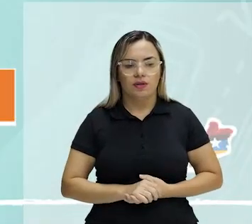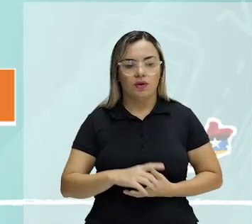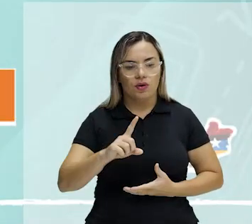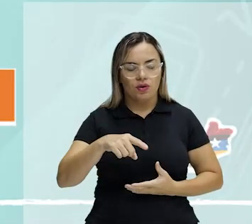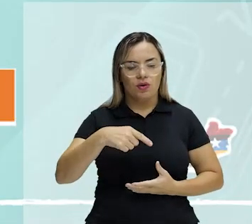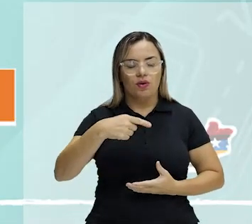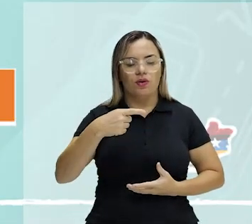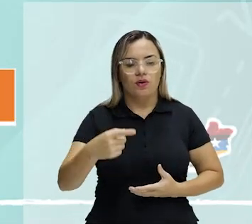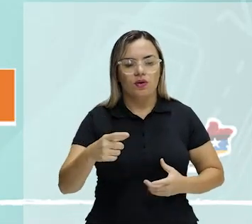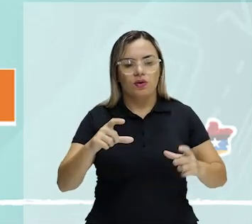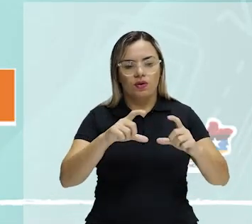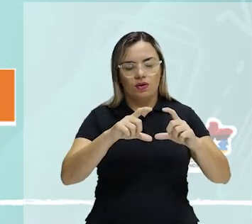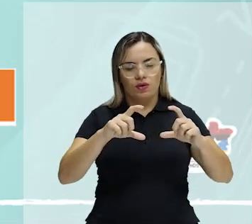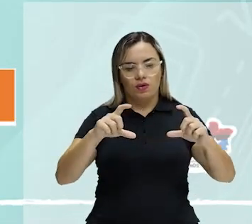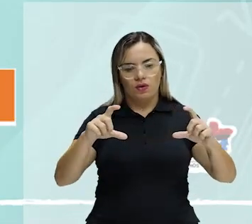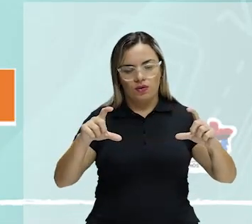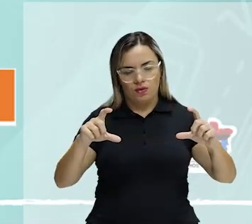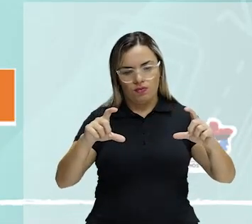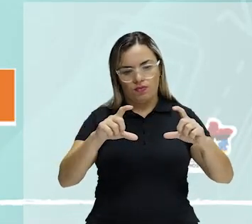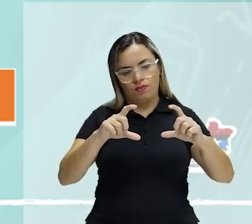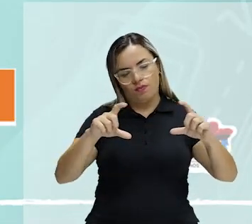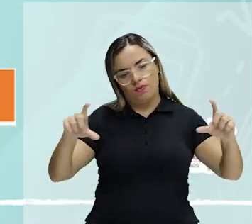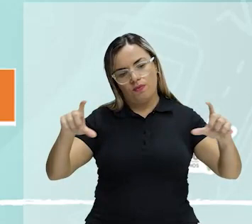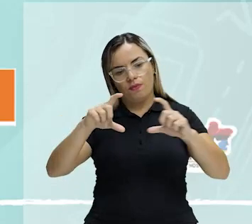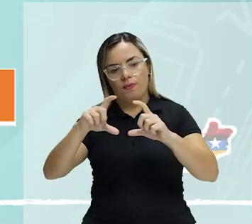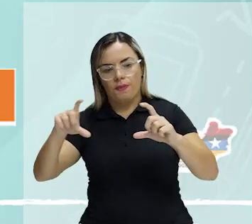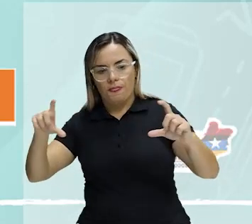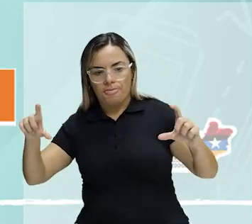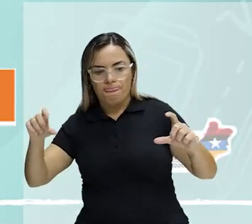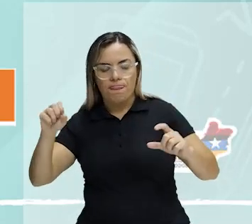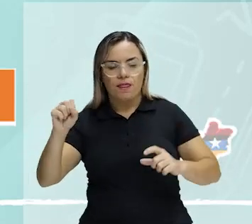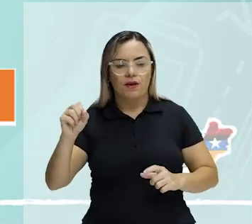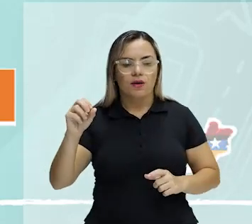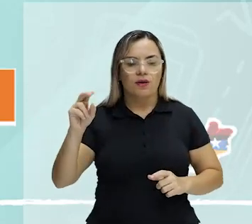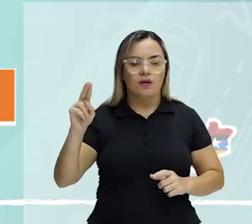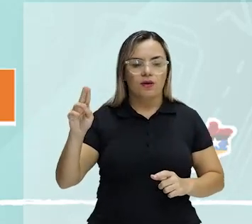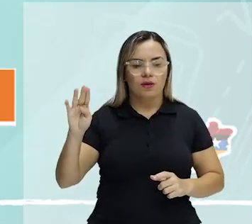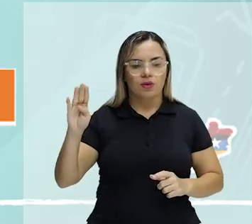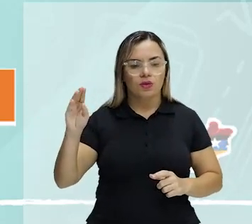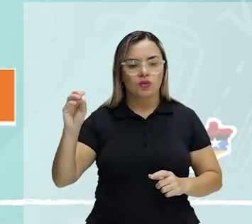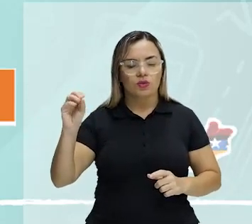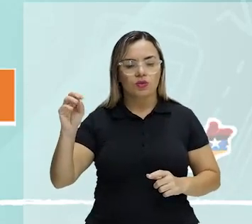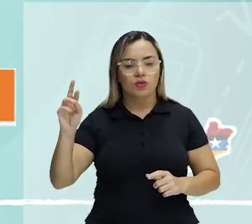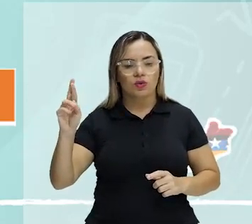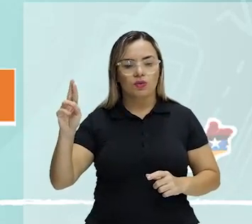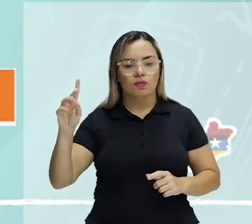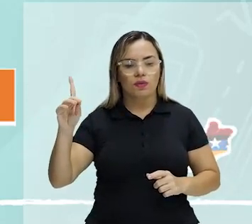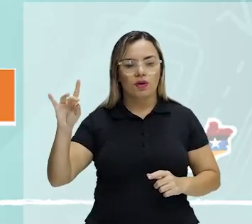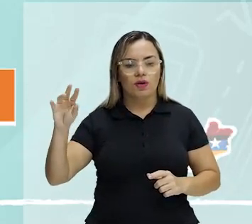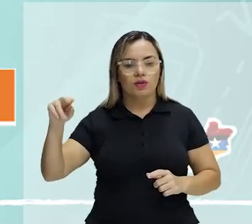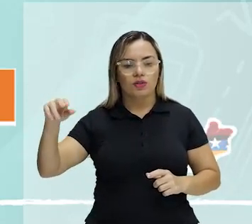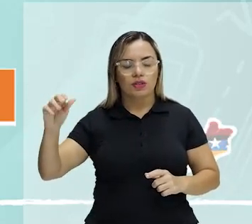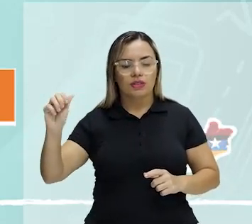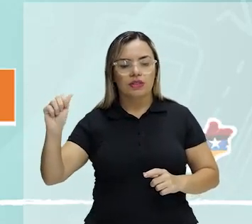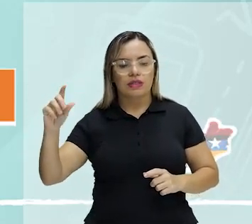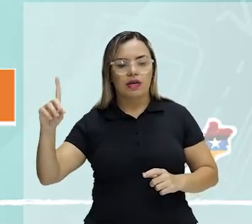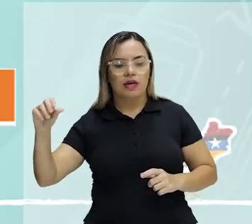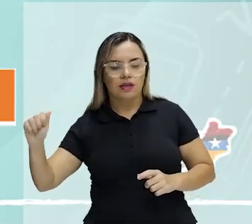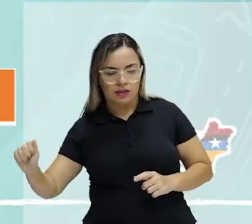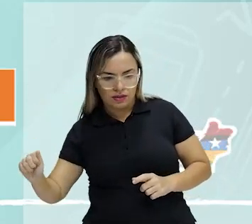Outro caso de período composto é o por subordinação, onde eu tenho orações subordinadas,